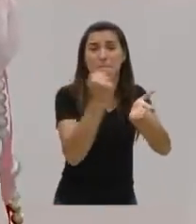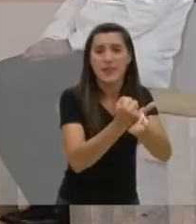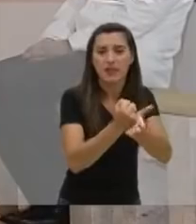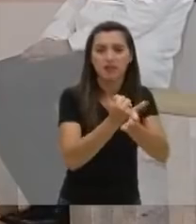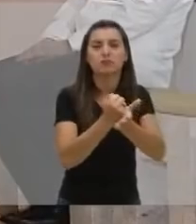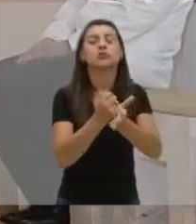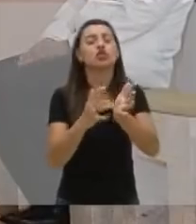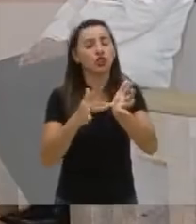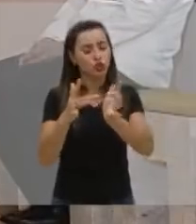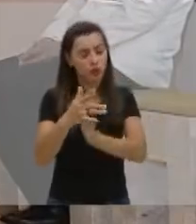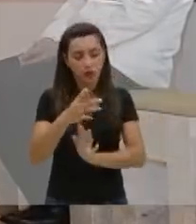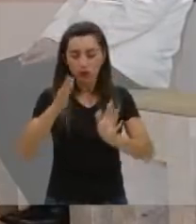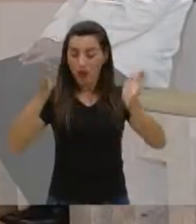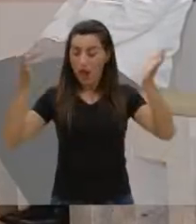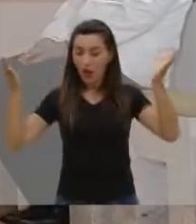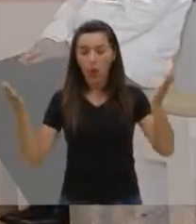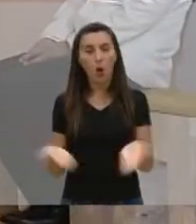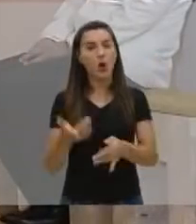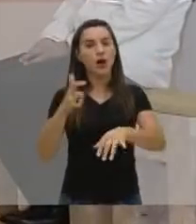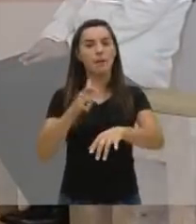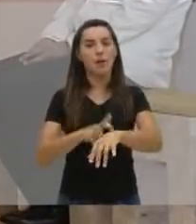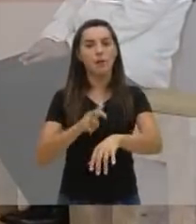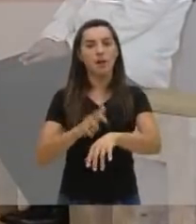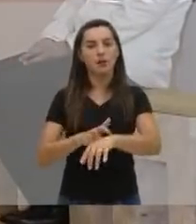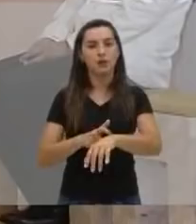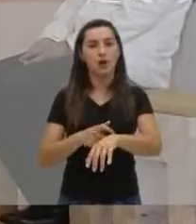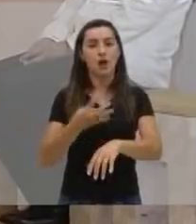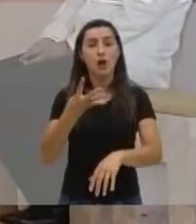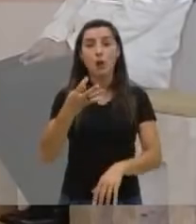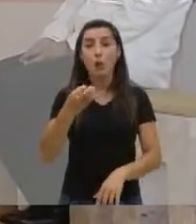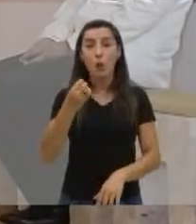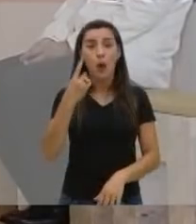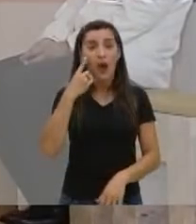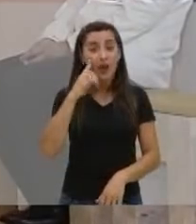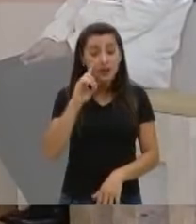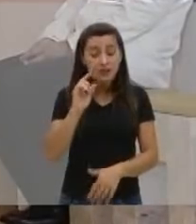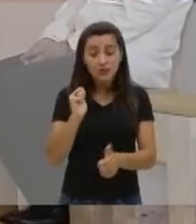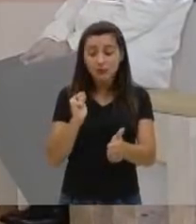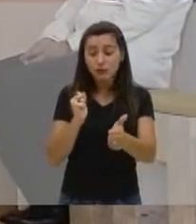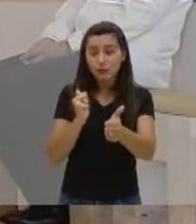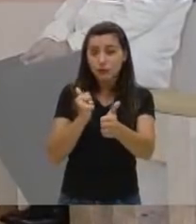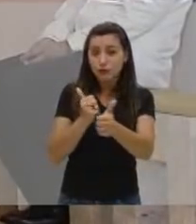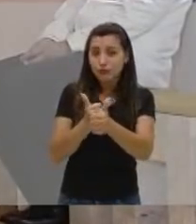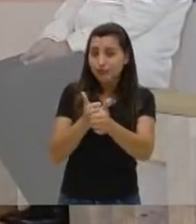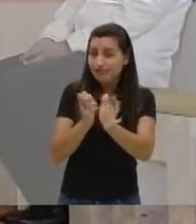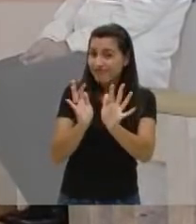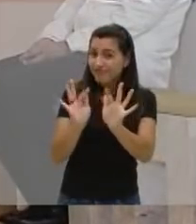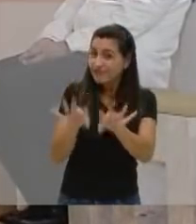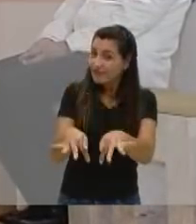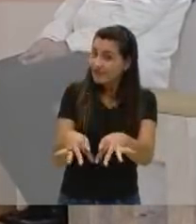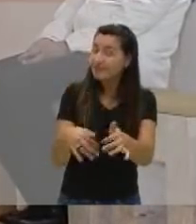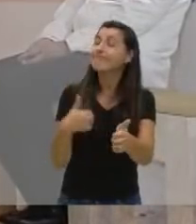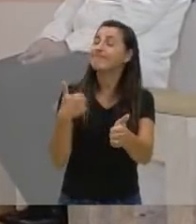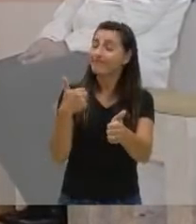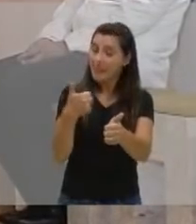diz, chegou a hora, a quaresma está terminando, chegou a